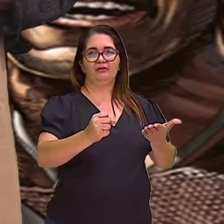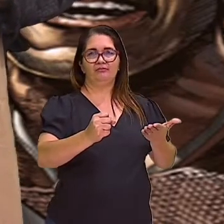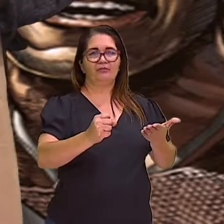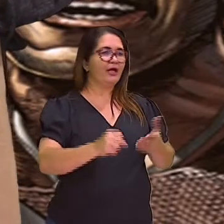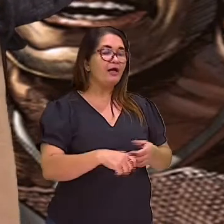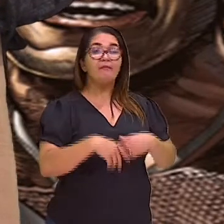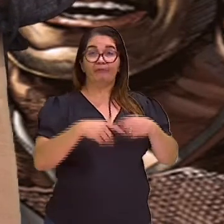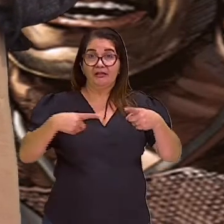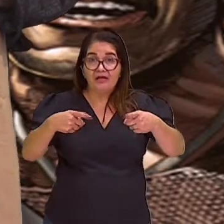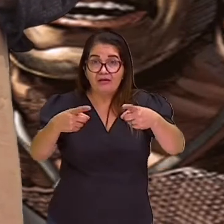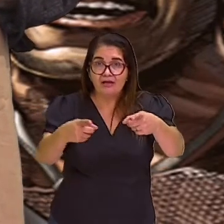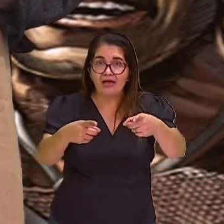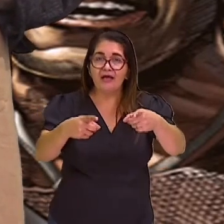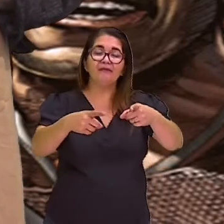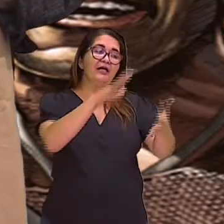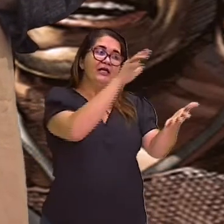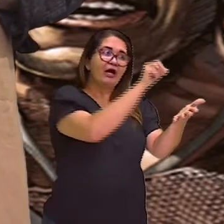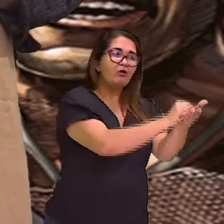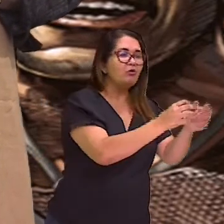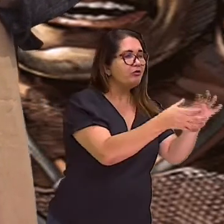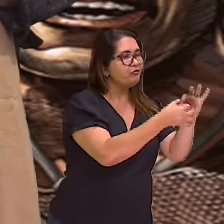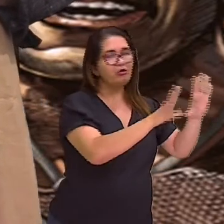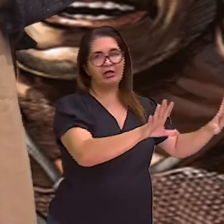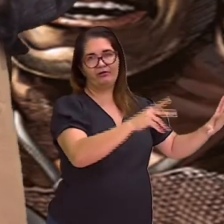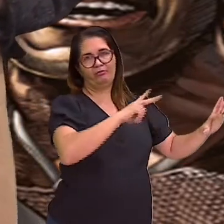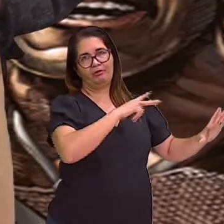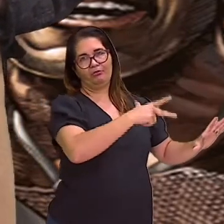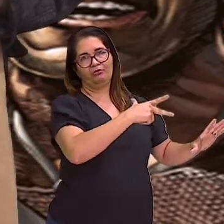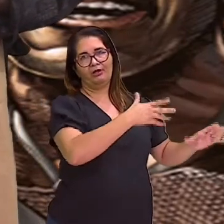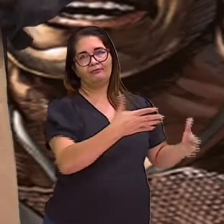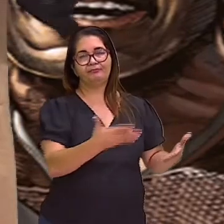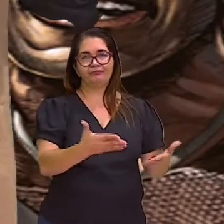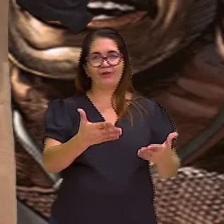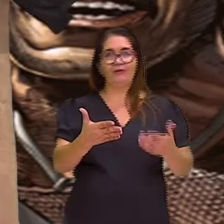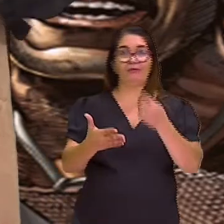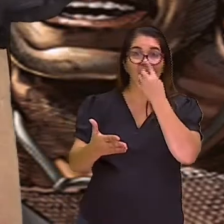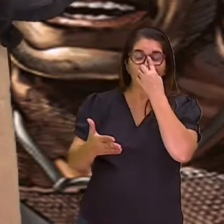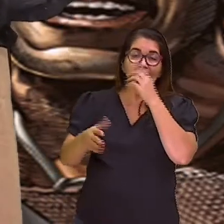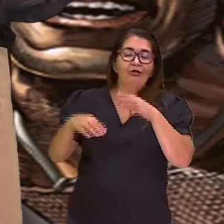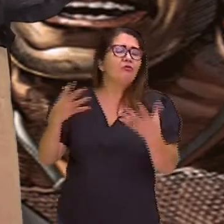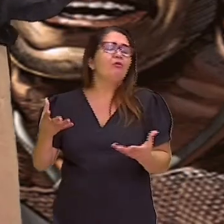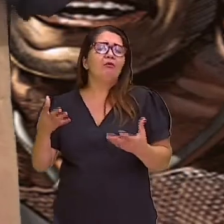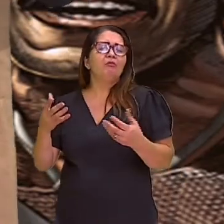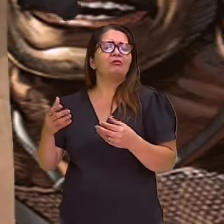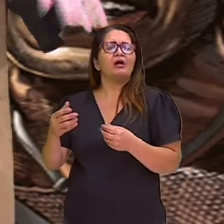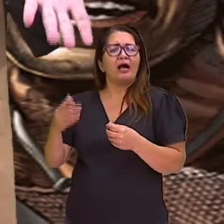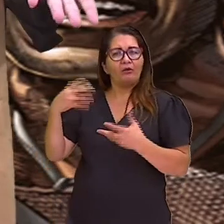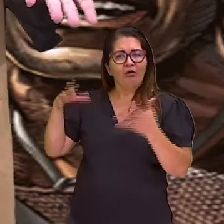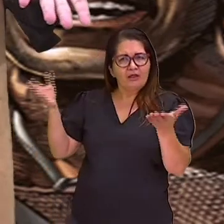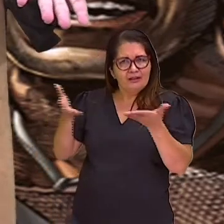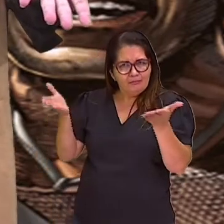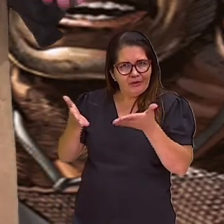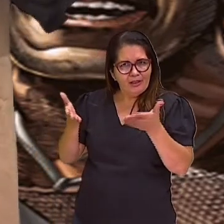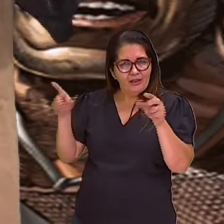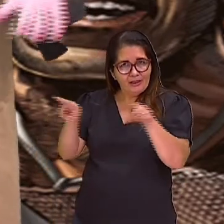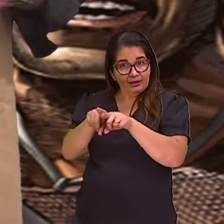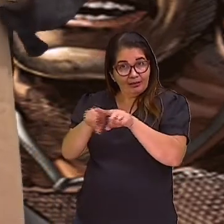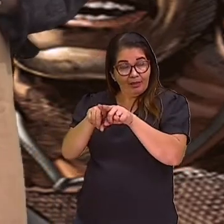a máxima, ela nasceu na Argentina. Mas, professor, o isso tem a ver com